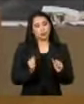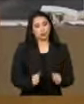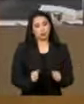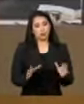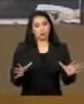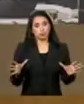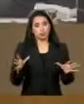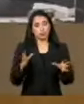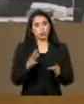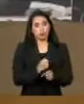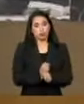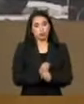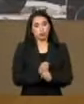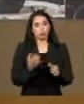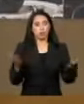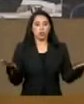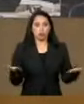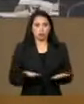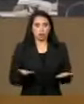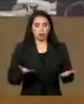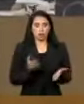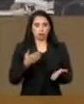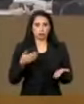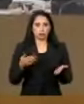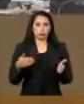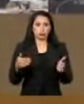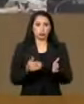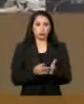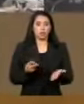as sustentações ainda na data de hoje.